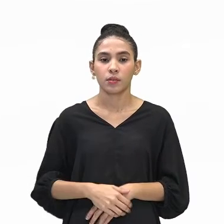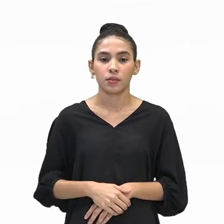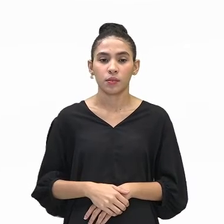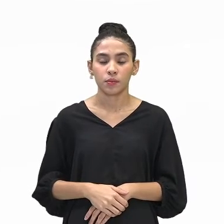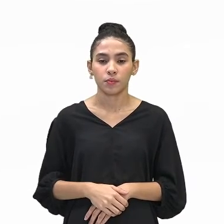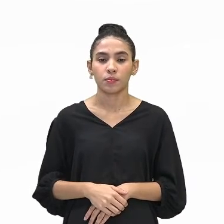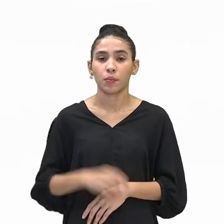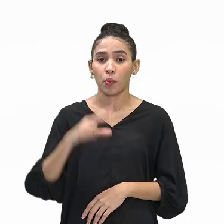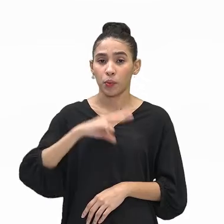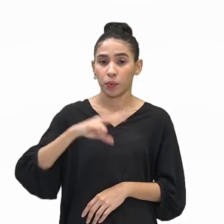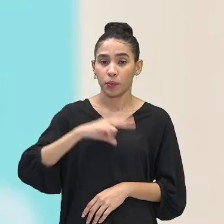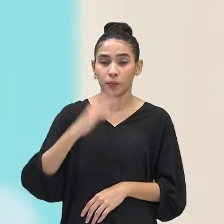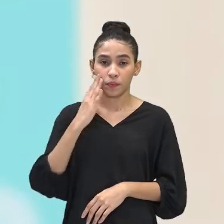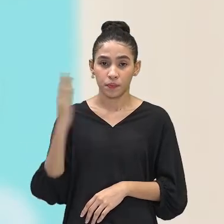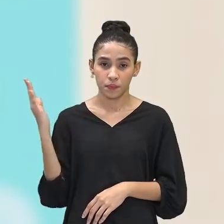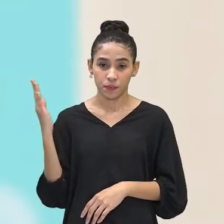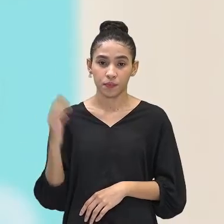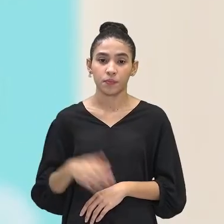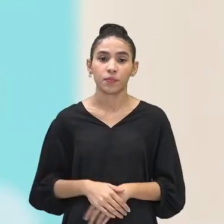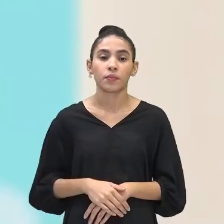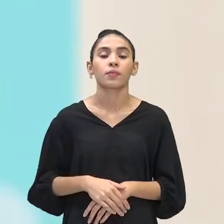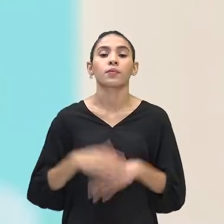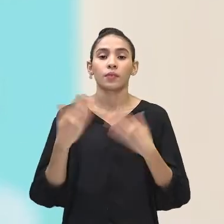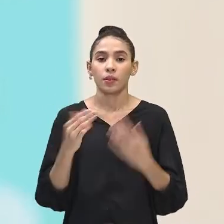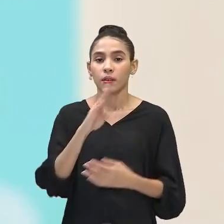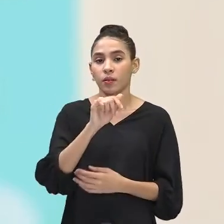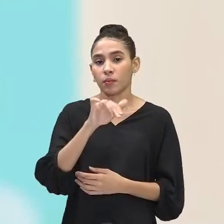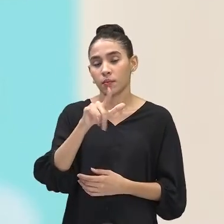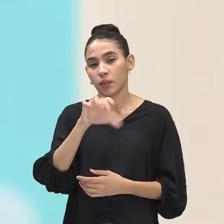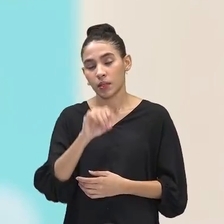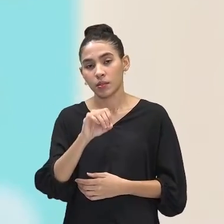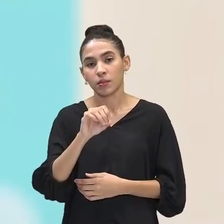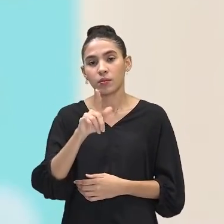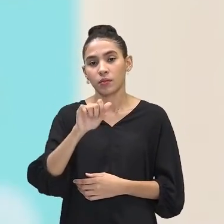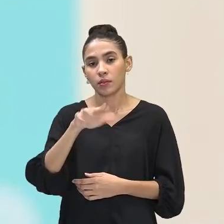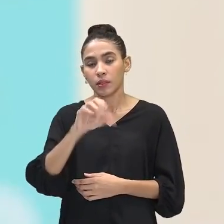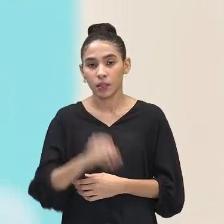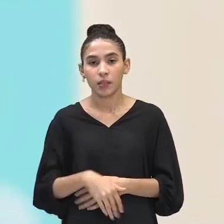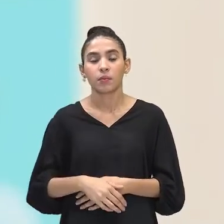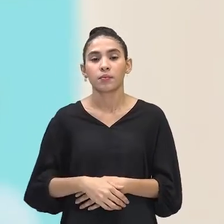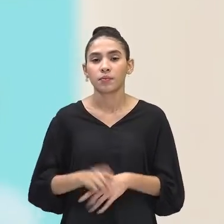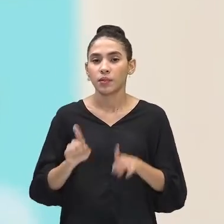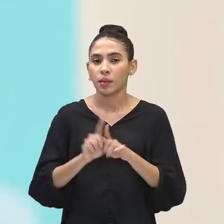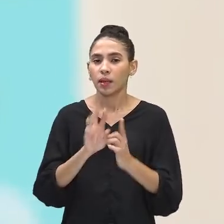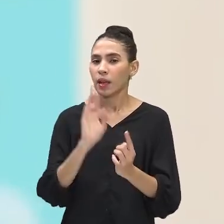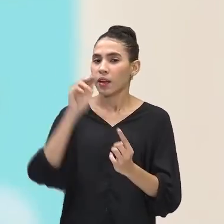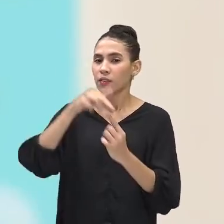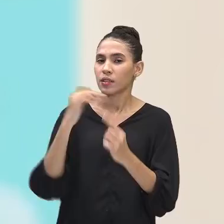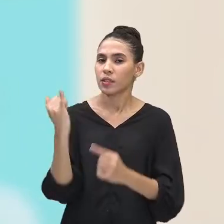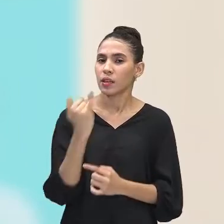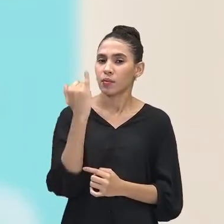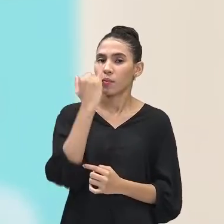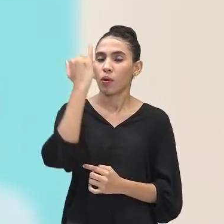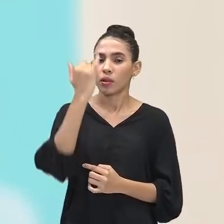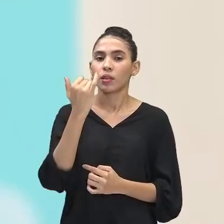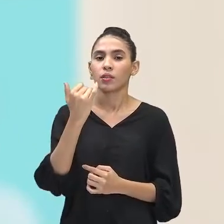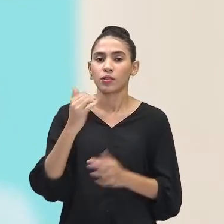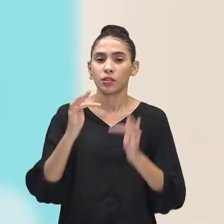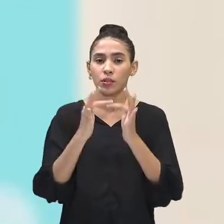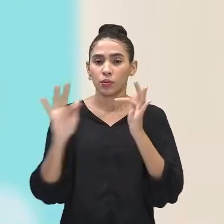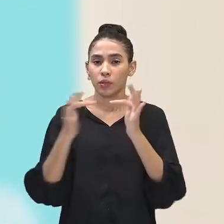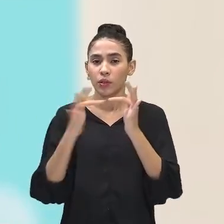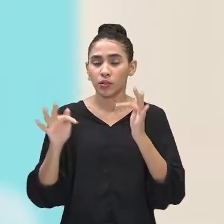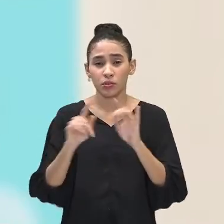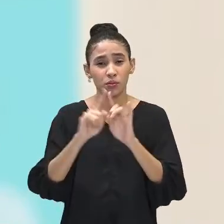Lisboa. Então veja bem aí comigo. Basílio da Gama foi um grande autor do arcadismo, mas ele cometeu, não sei se uma